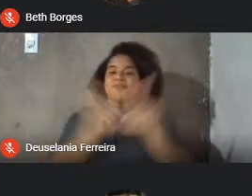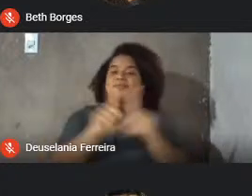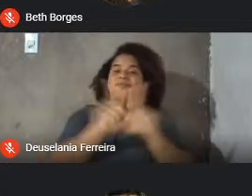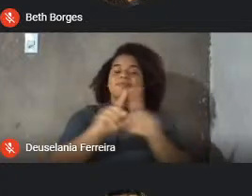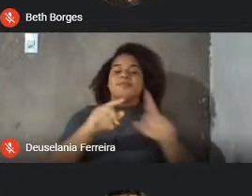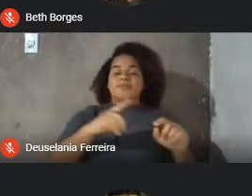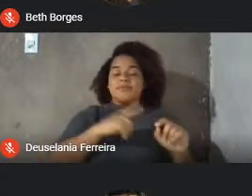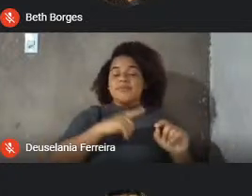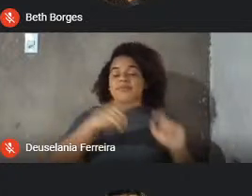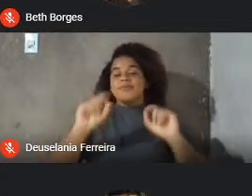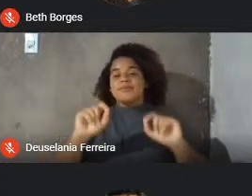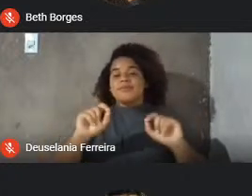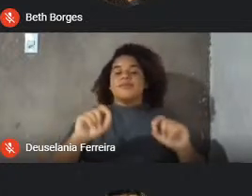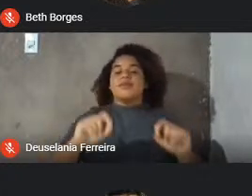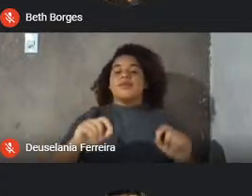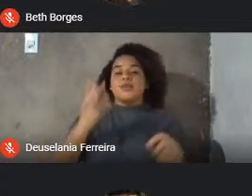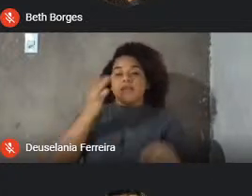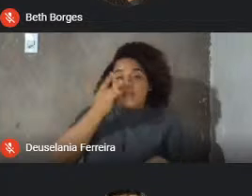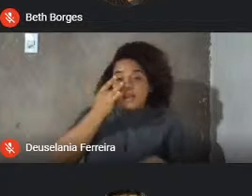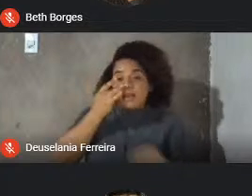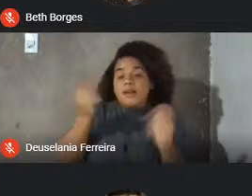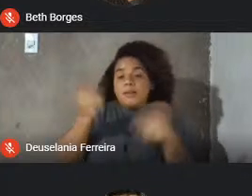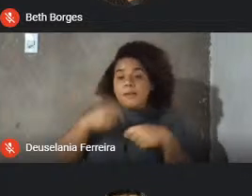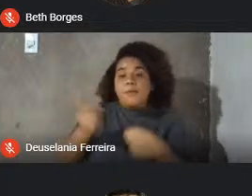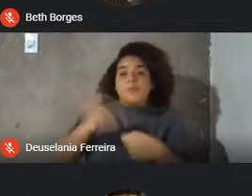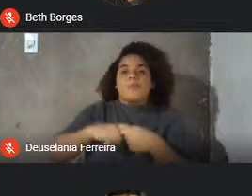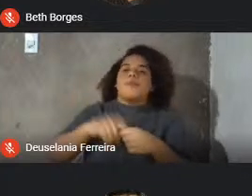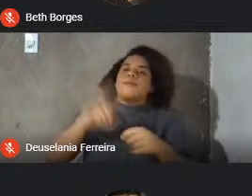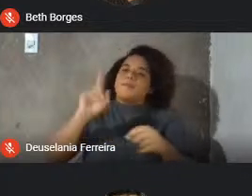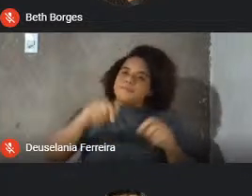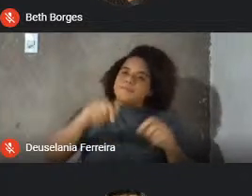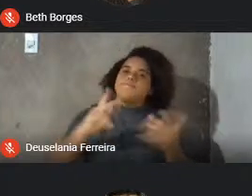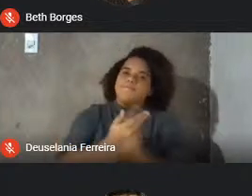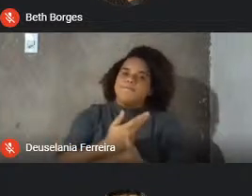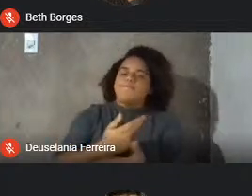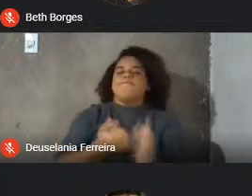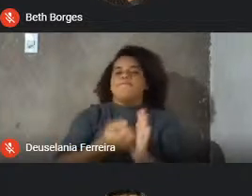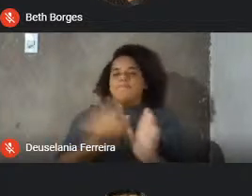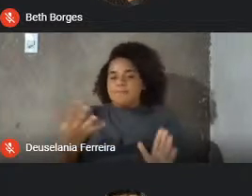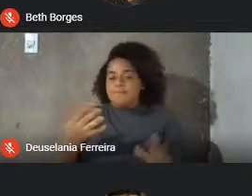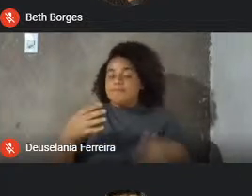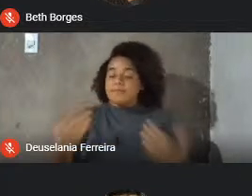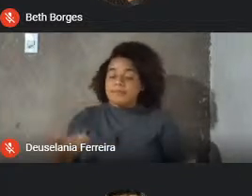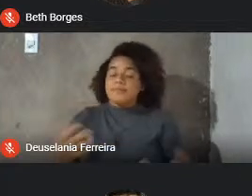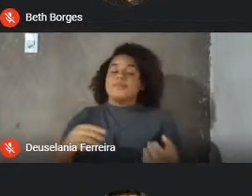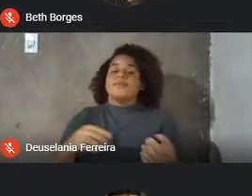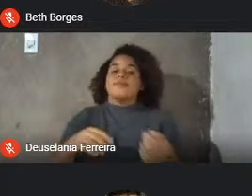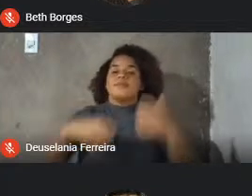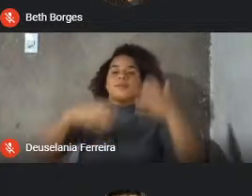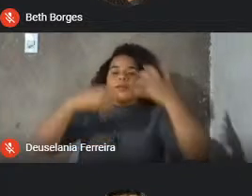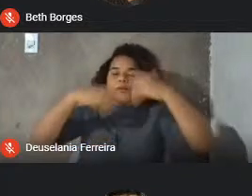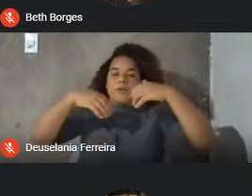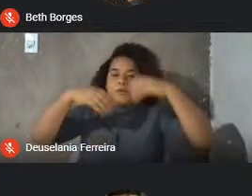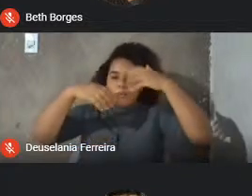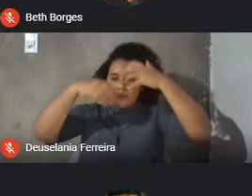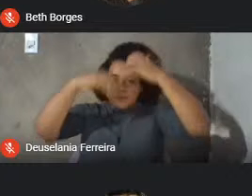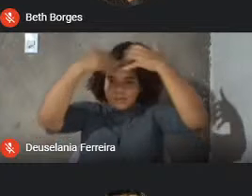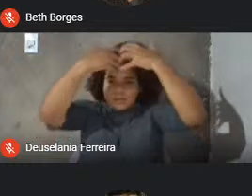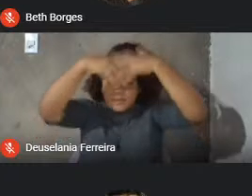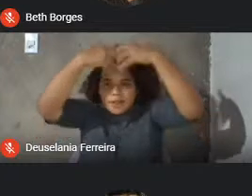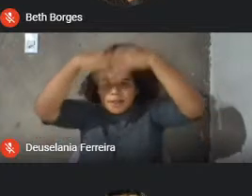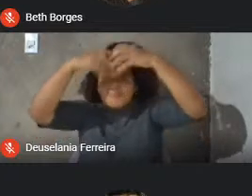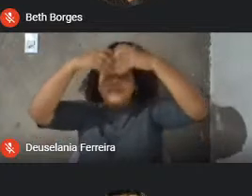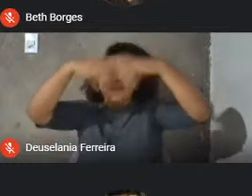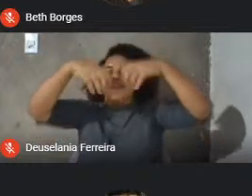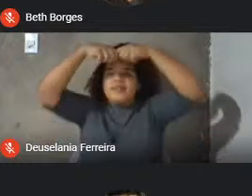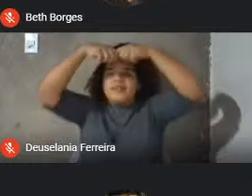dessa realidade é muito grande. Então, com a terapia de esquemas, nós conseguimos trabalhar quebrando esses